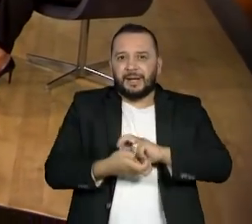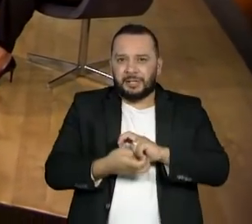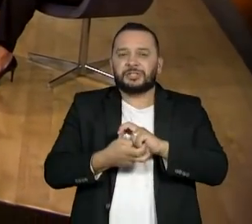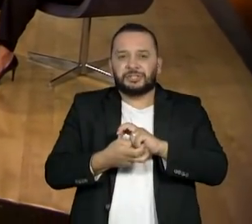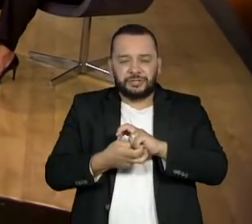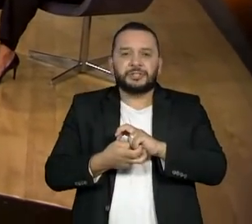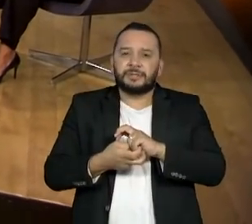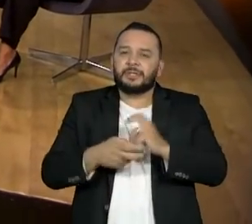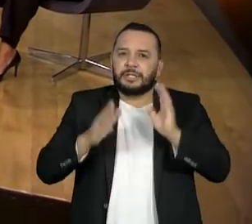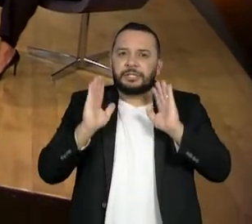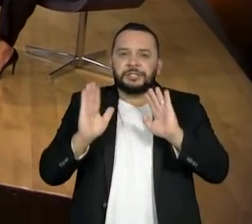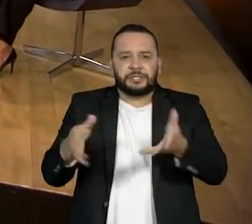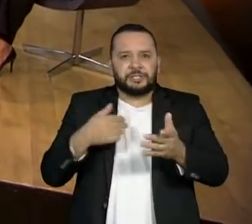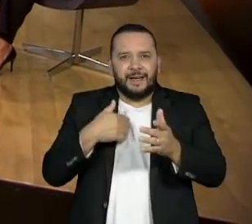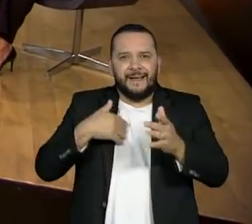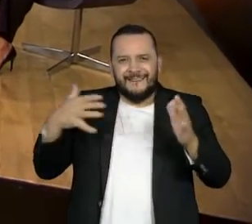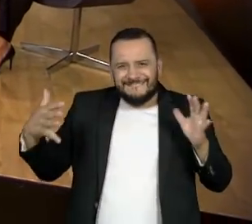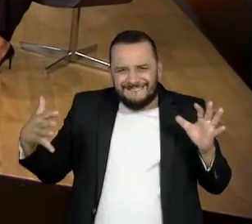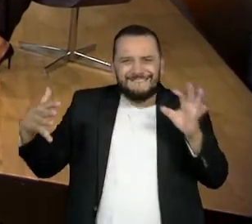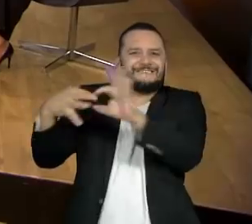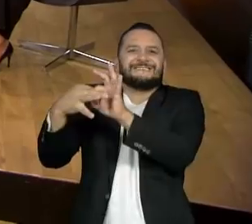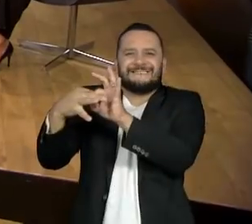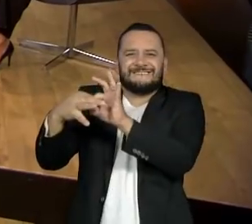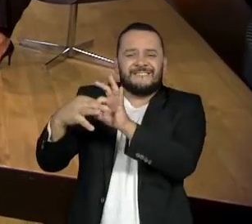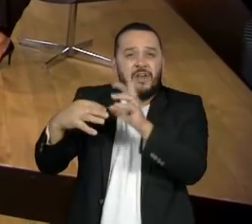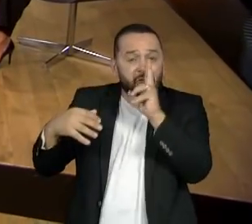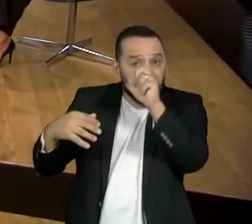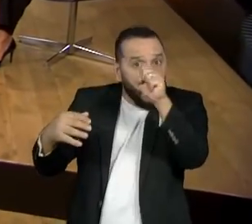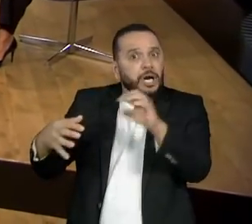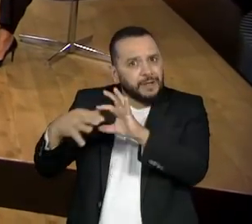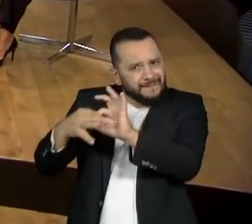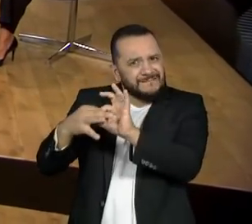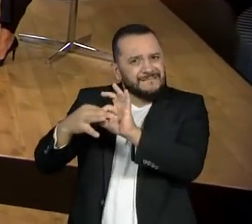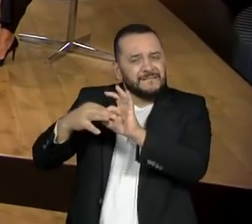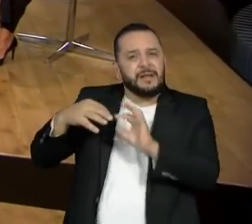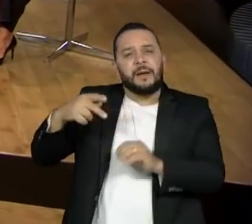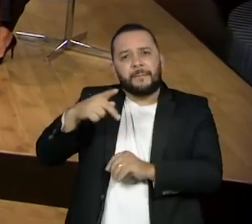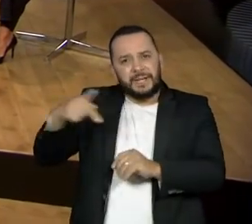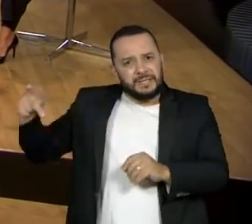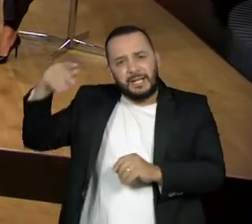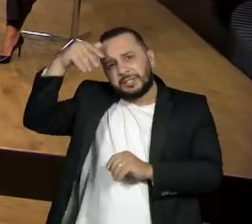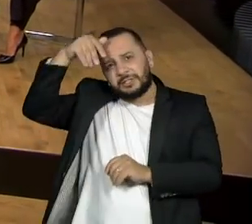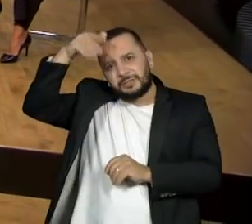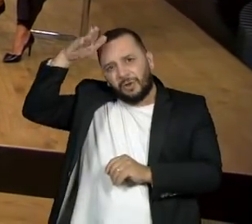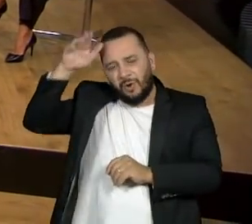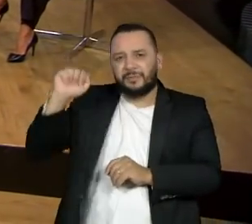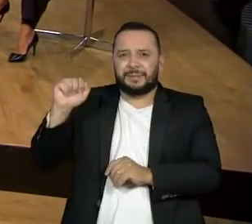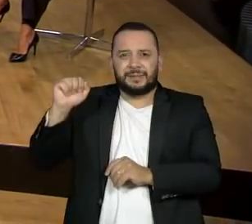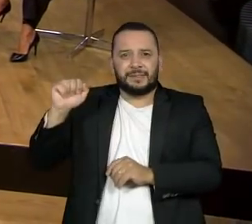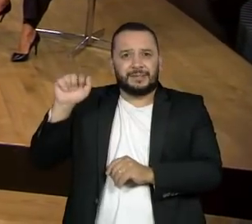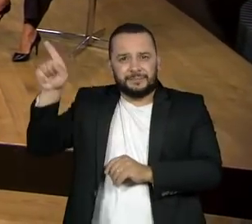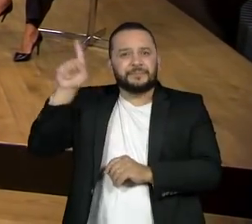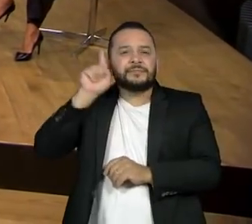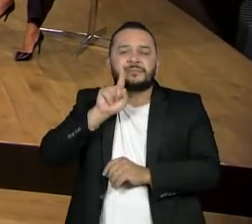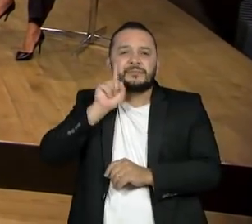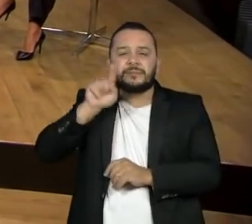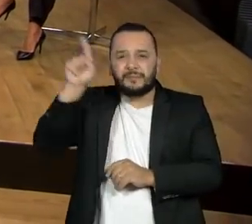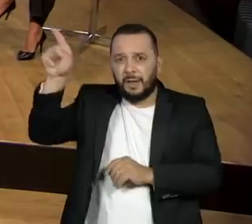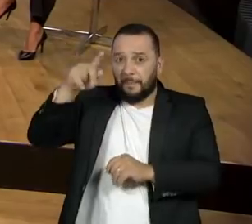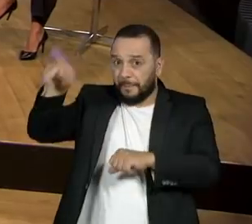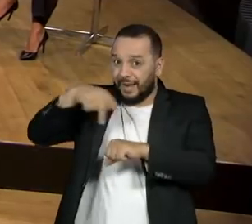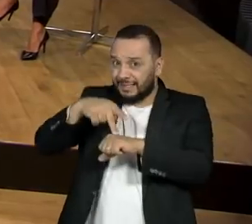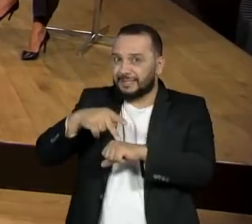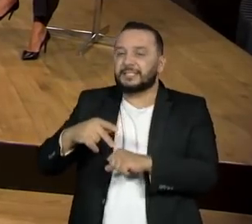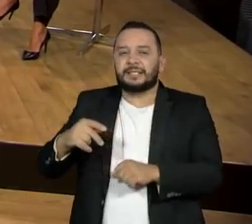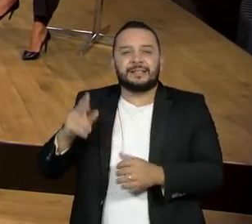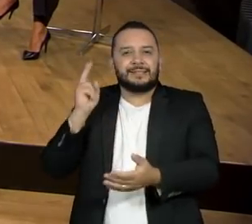tanto politicamente num político, num dirigente de um país, e esse país sendo os Estados Unidos, que é o país que dá